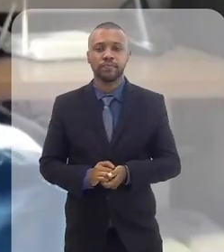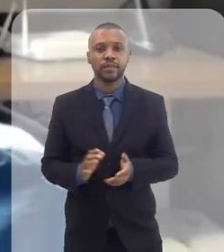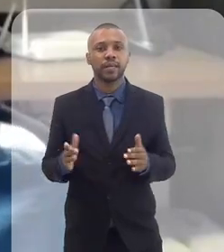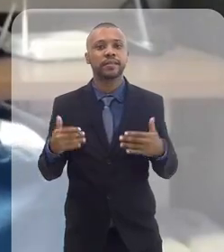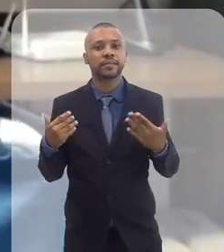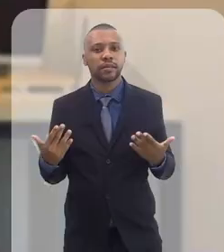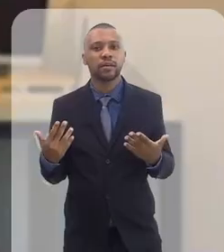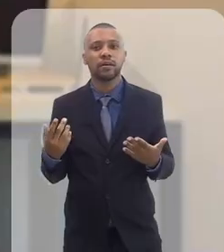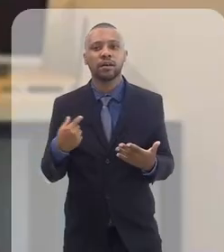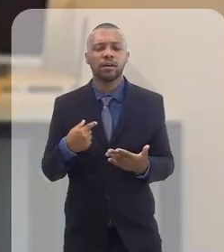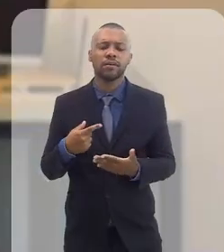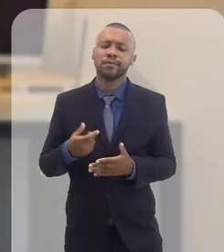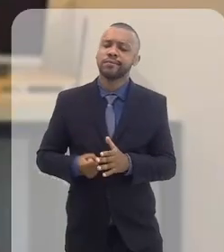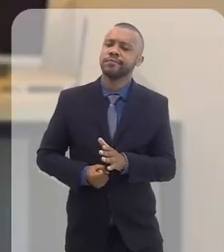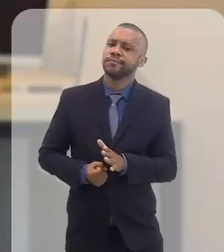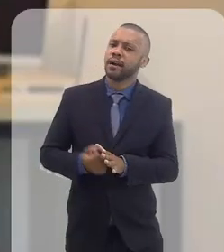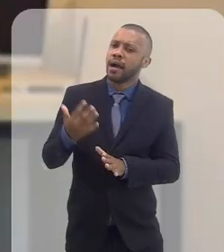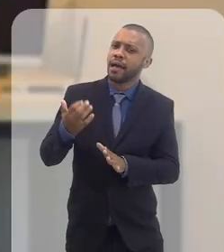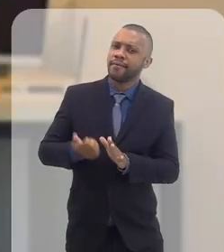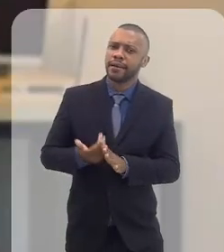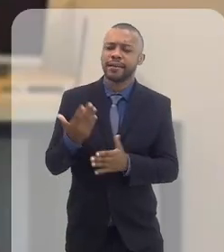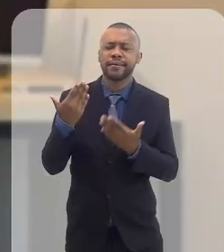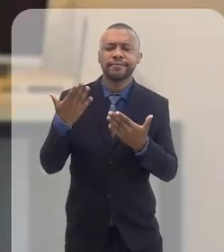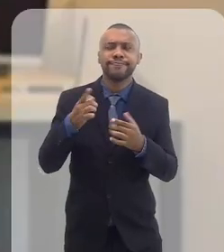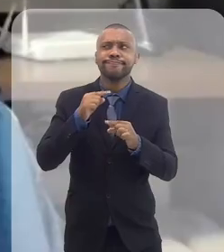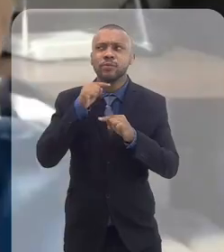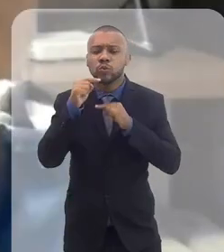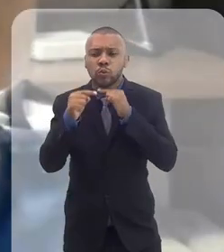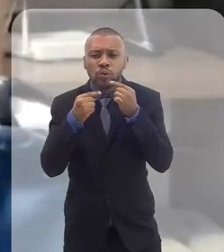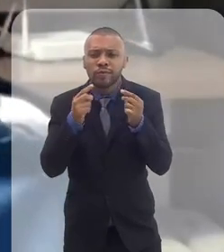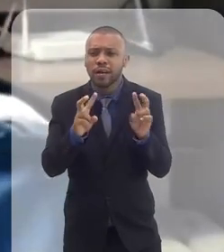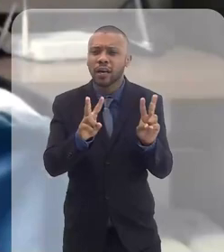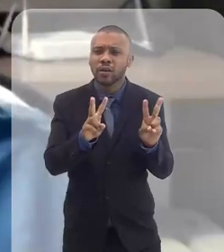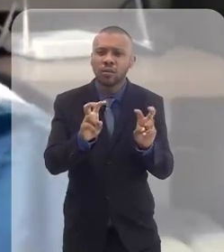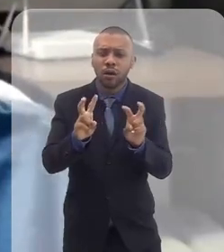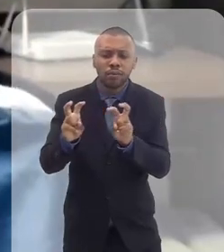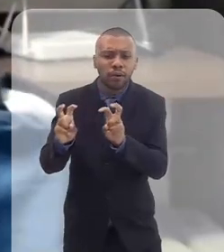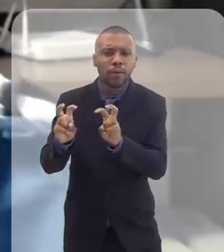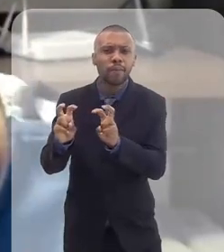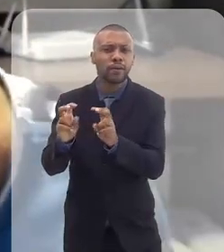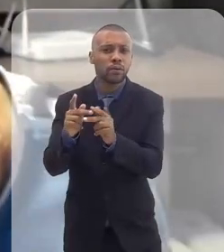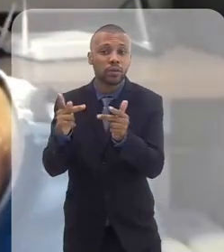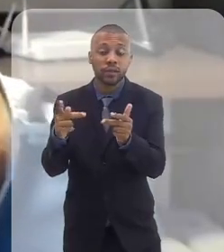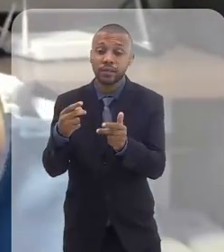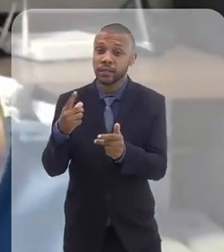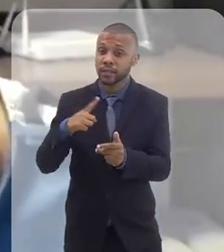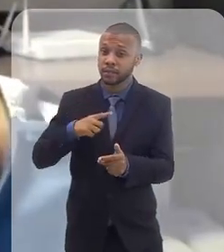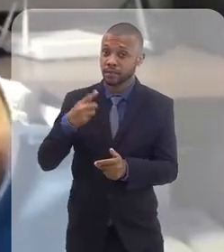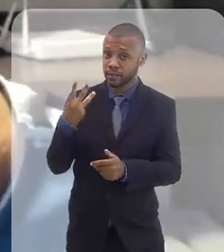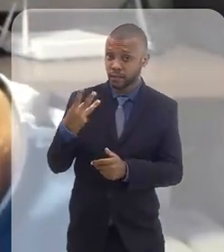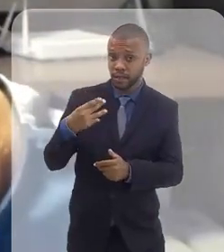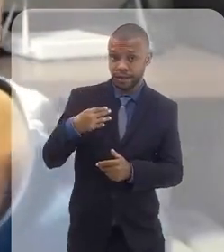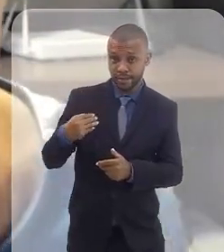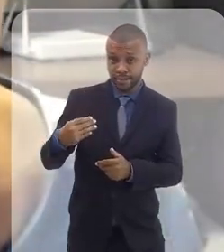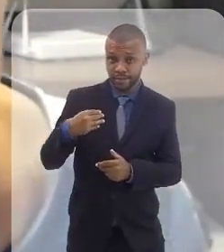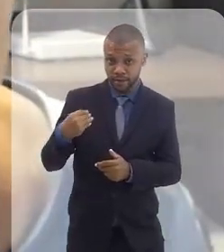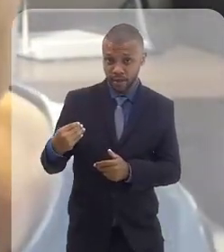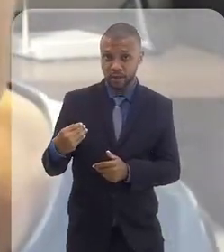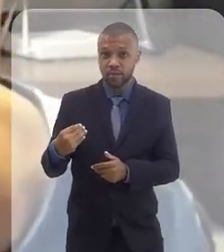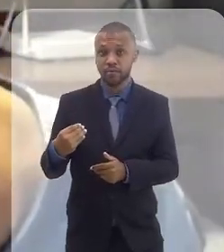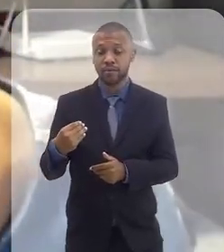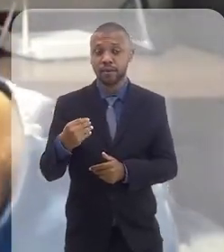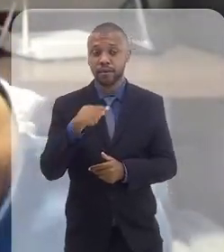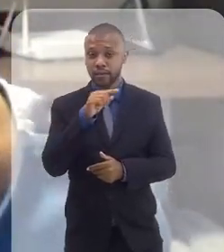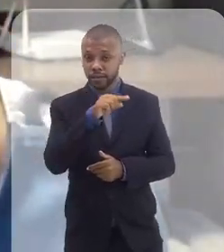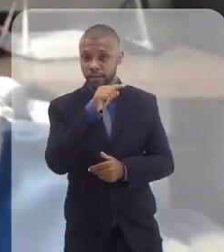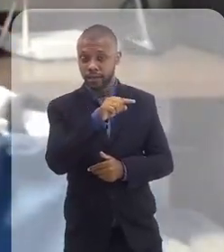juntos. Então, eu muitas vezes me questionava em relação à Julinha, que eu tenho três filhos